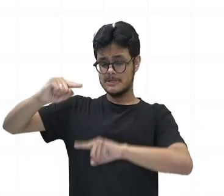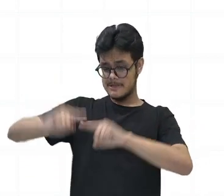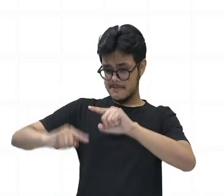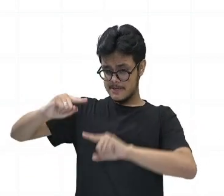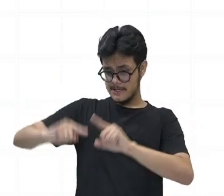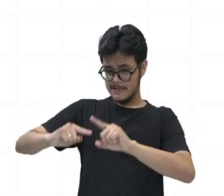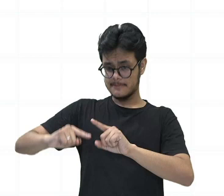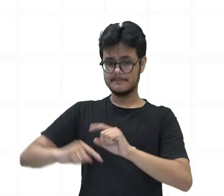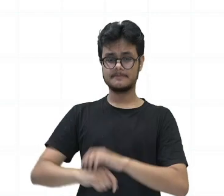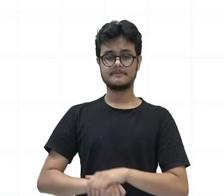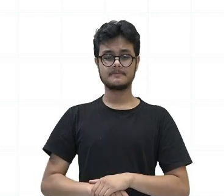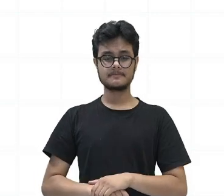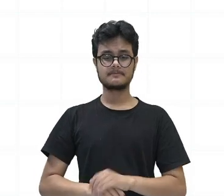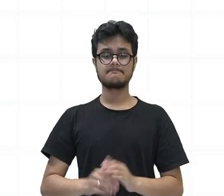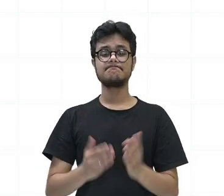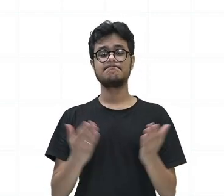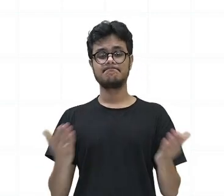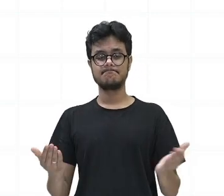a partir da sua